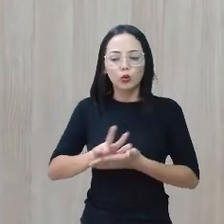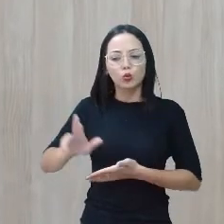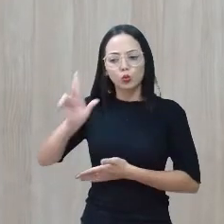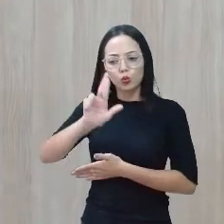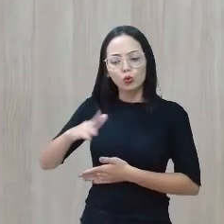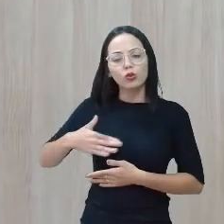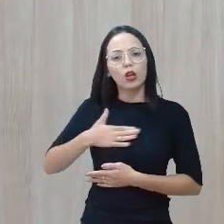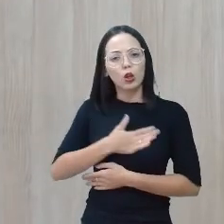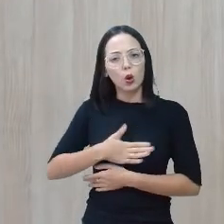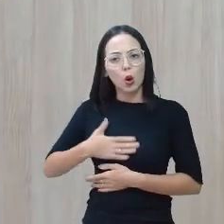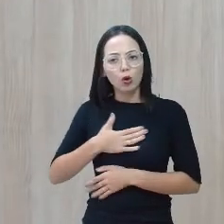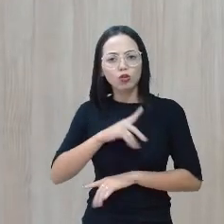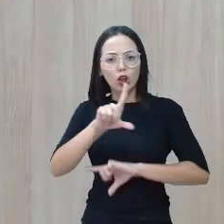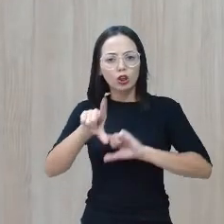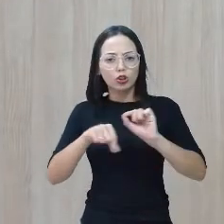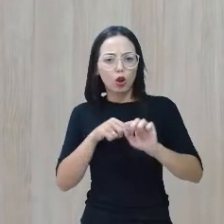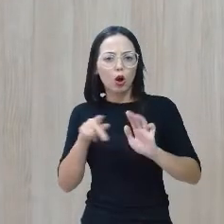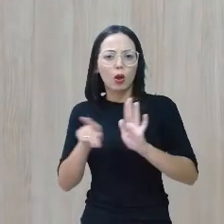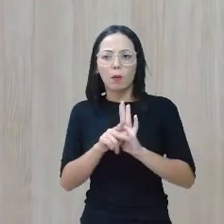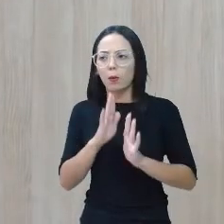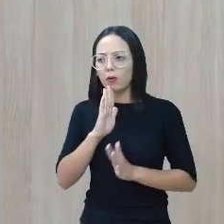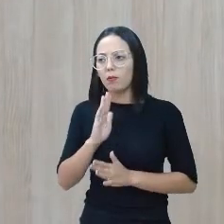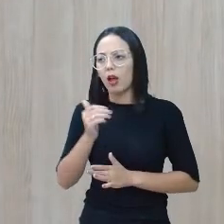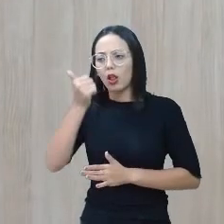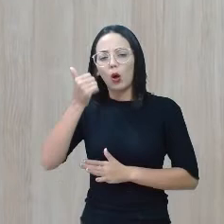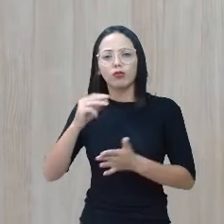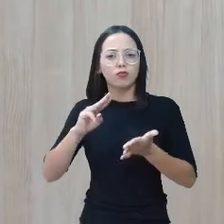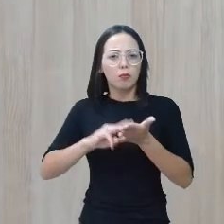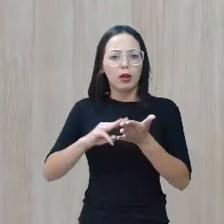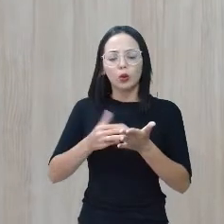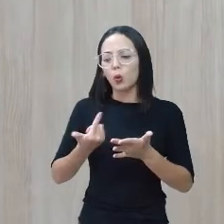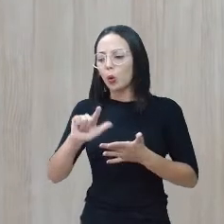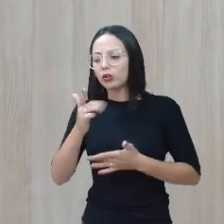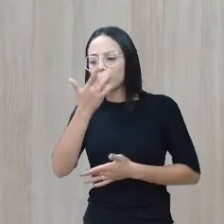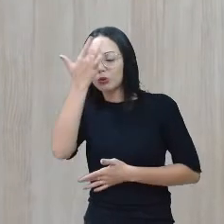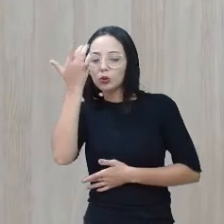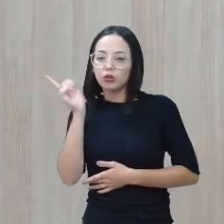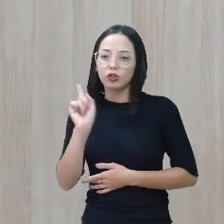gostam, escolhem como um dos melhores métodos, outras não.